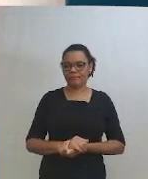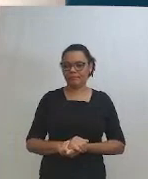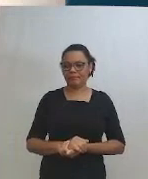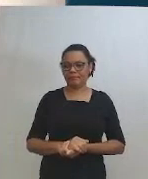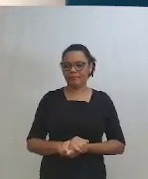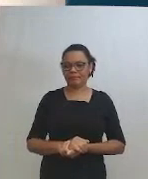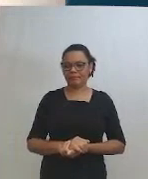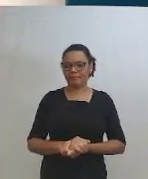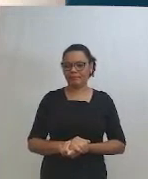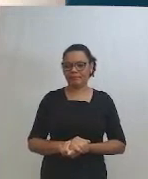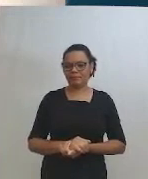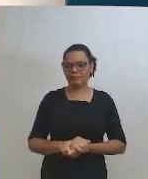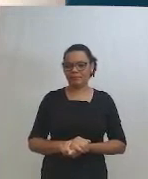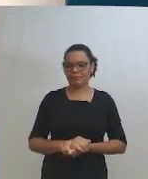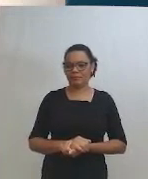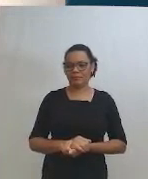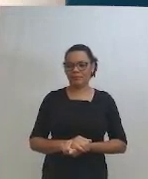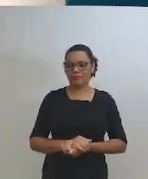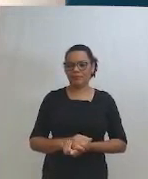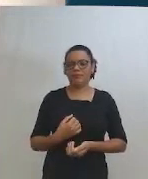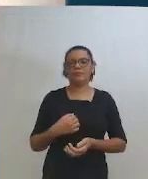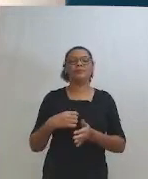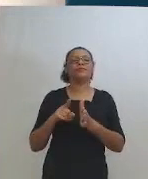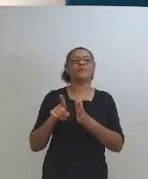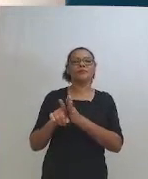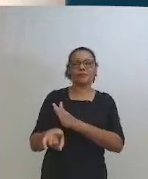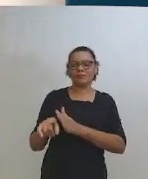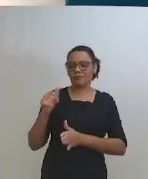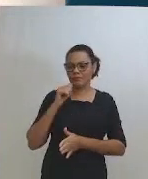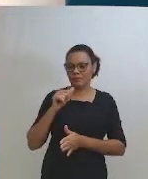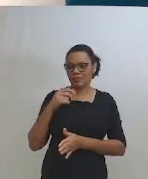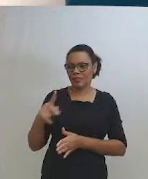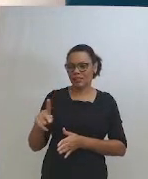Ministra Laurita, como vota a Vossa Excelência?